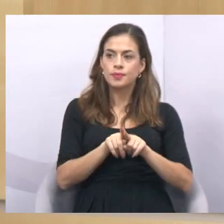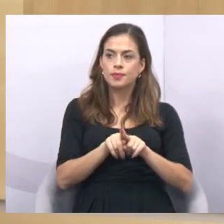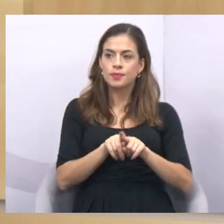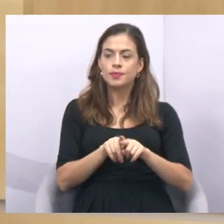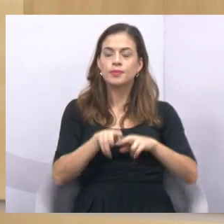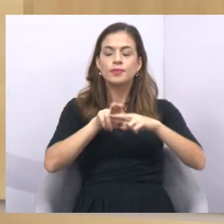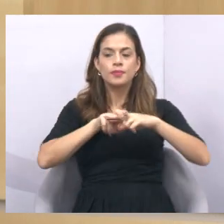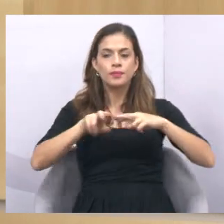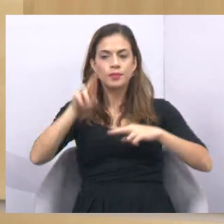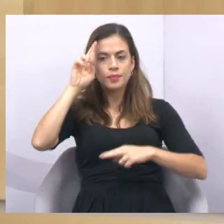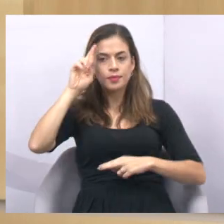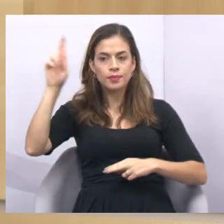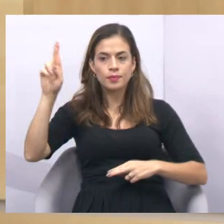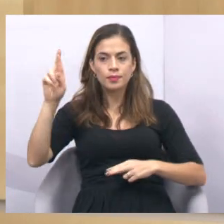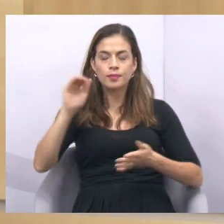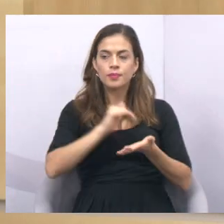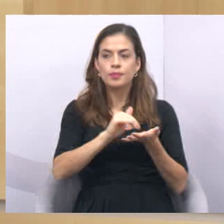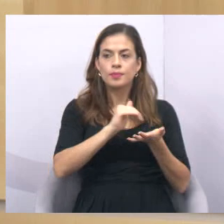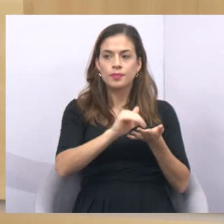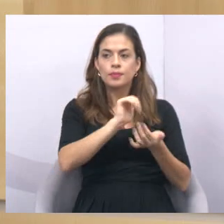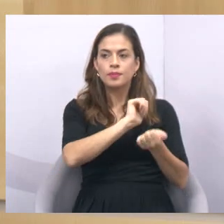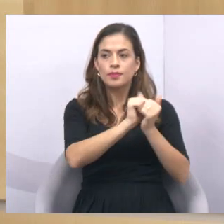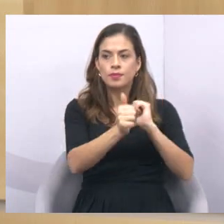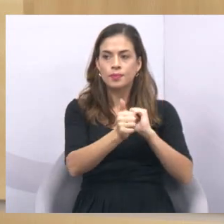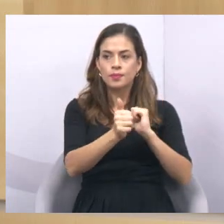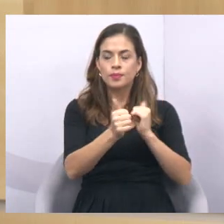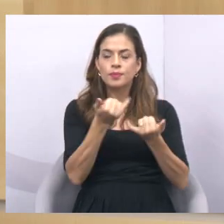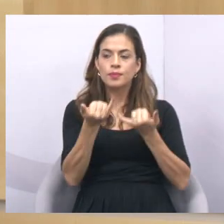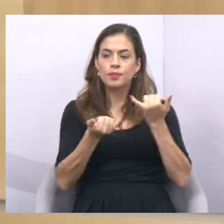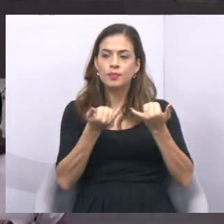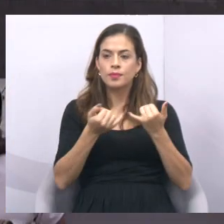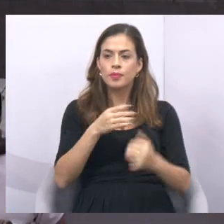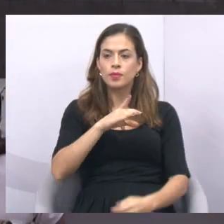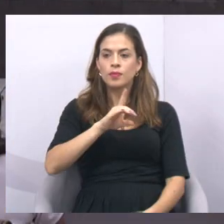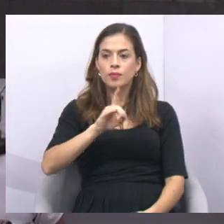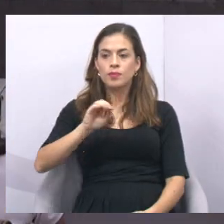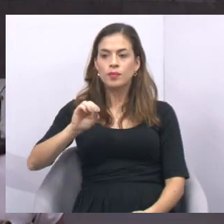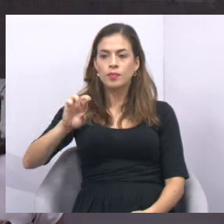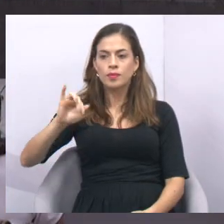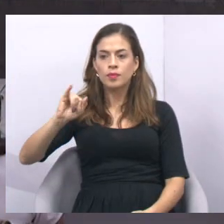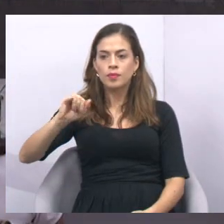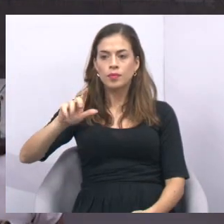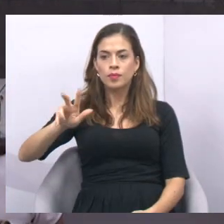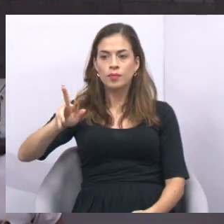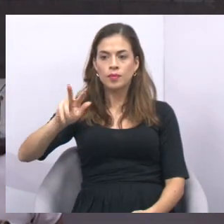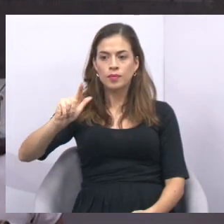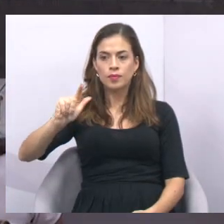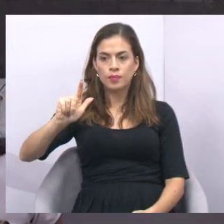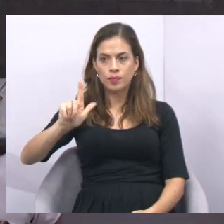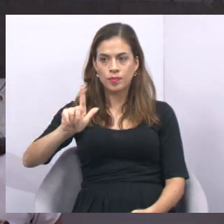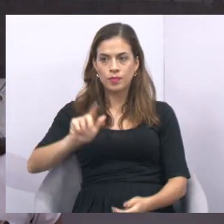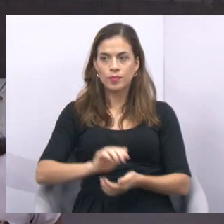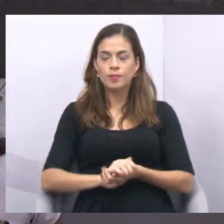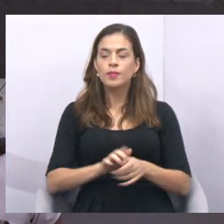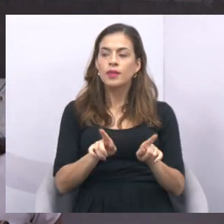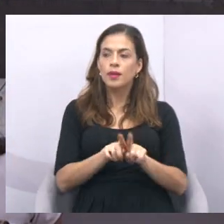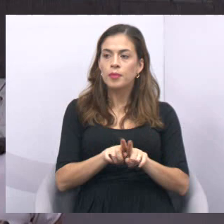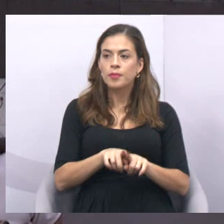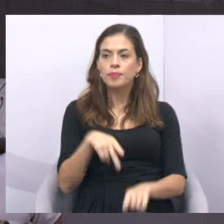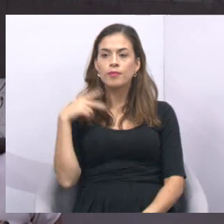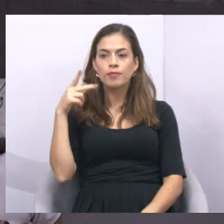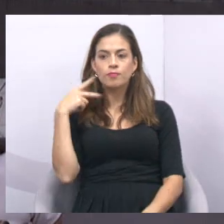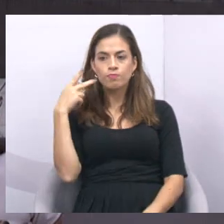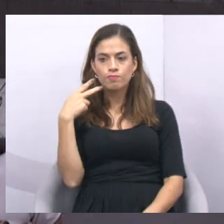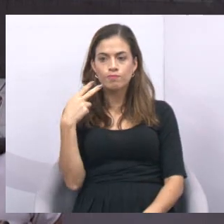municipal de Esportes e Recreação, senhor Dorival Leal Moreira, além do nosso vereador, autor